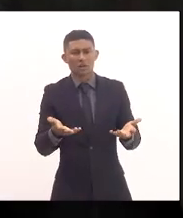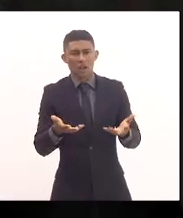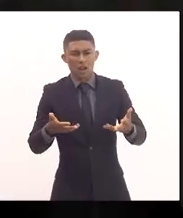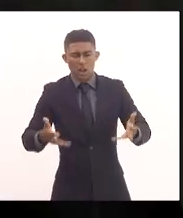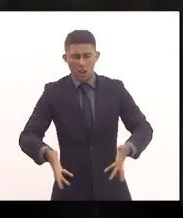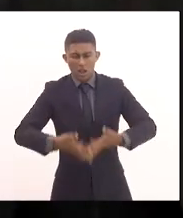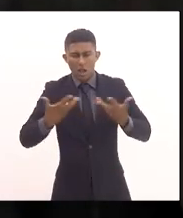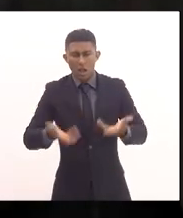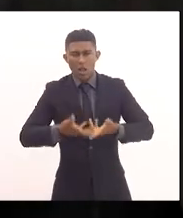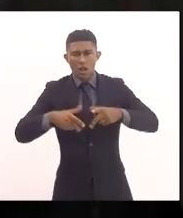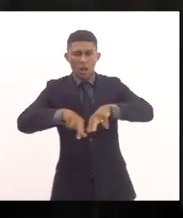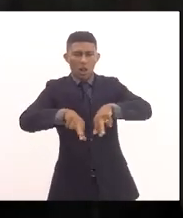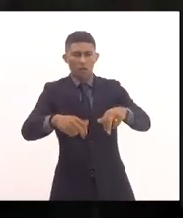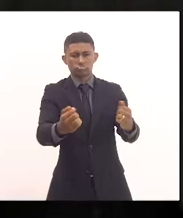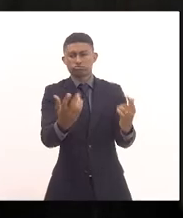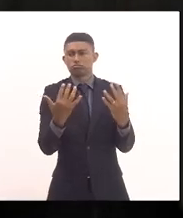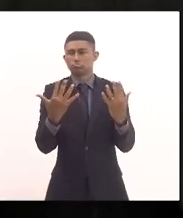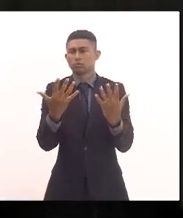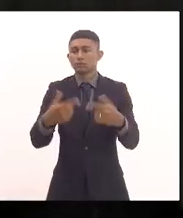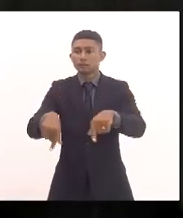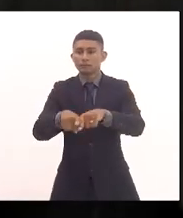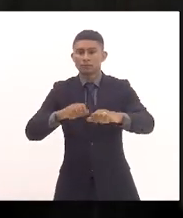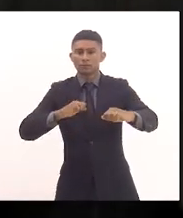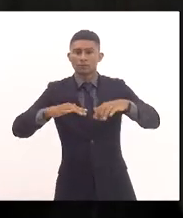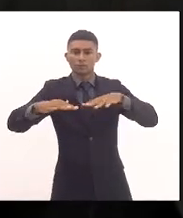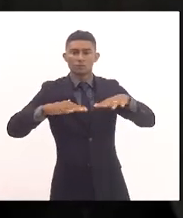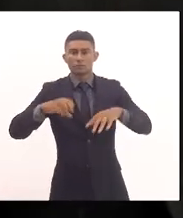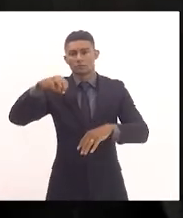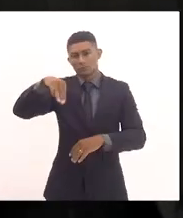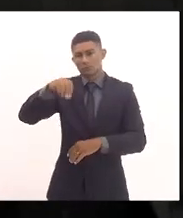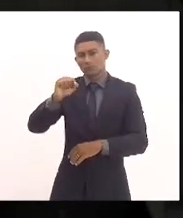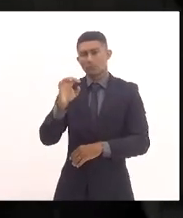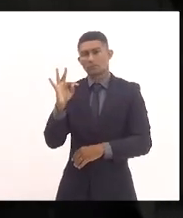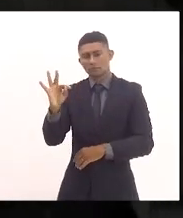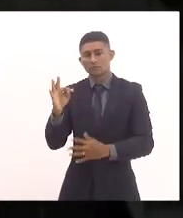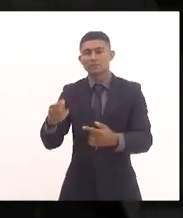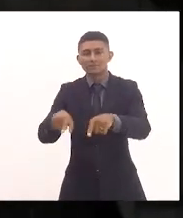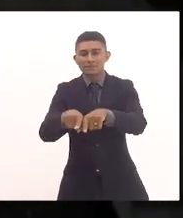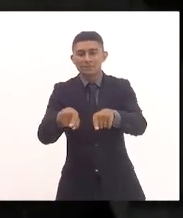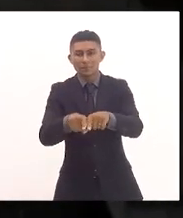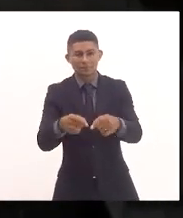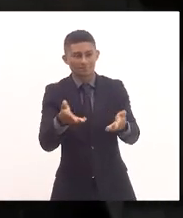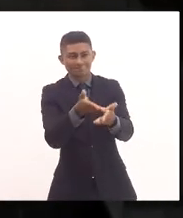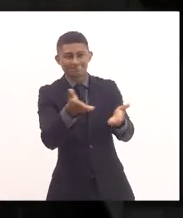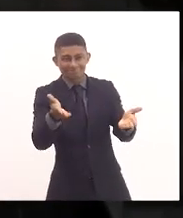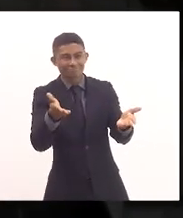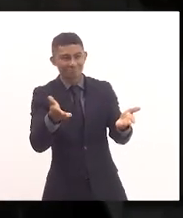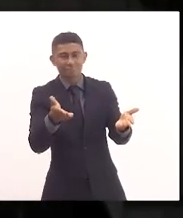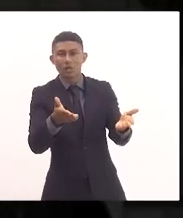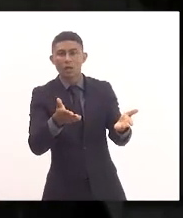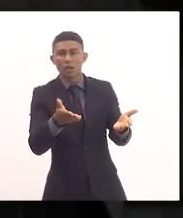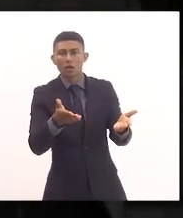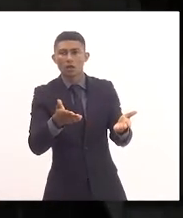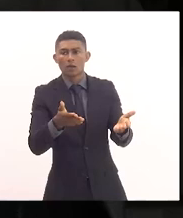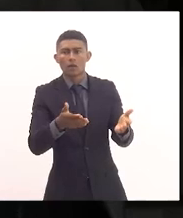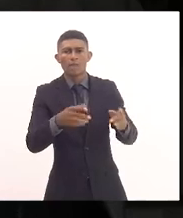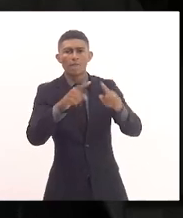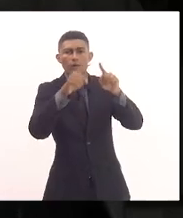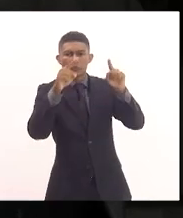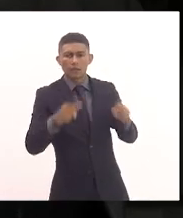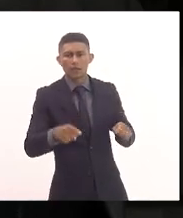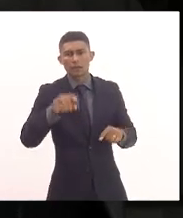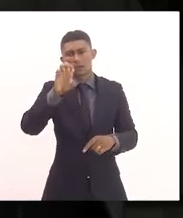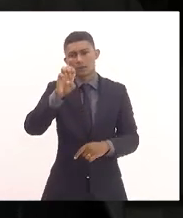orgânicos, do movimento dos trabalhadores sem terra, do MST, dos assentamentos de reforma agrária, servidores da Emater, com